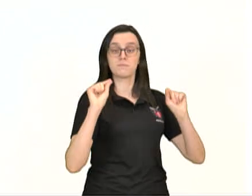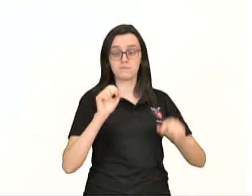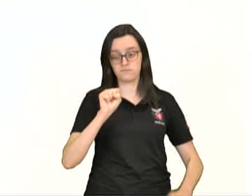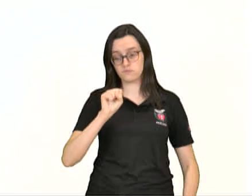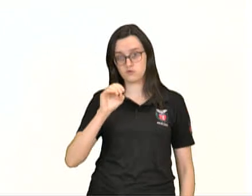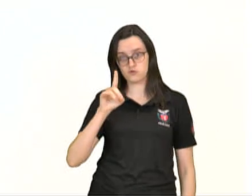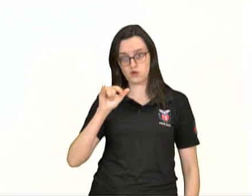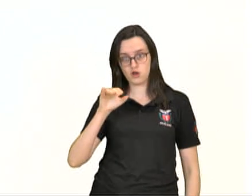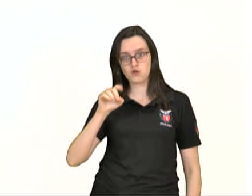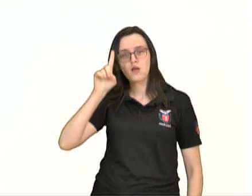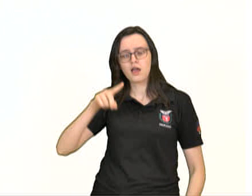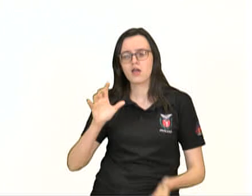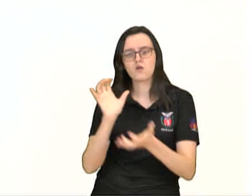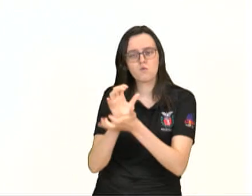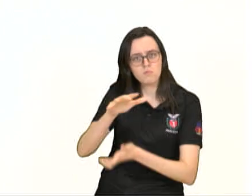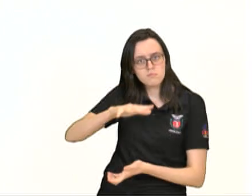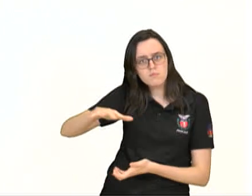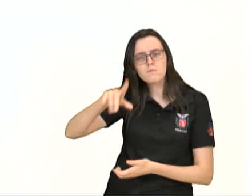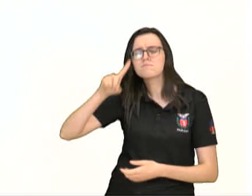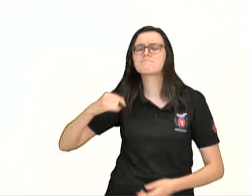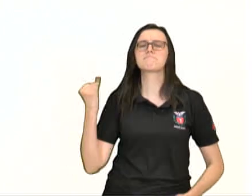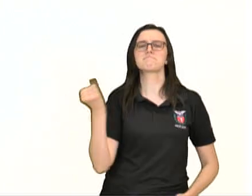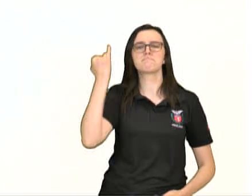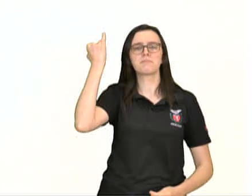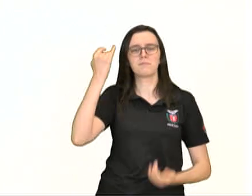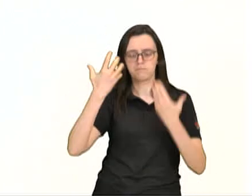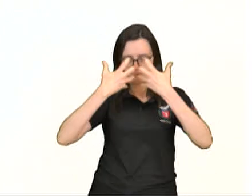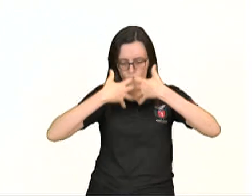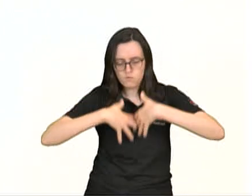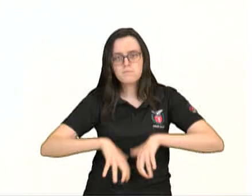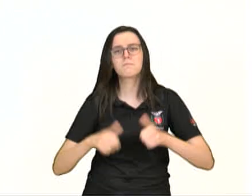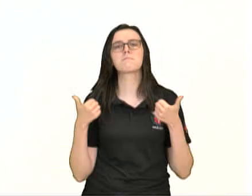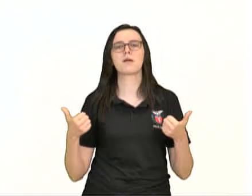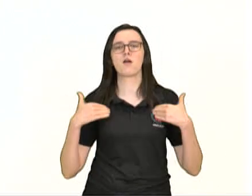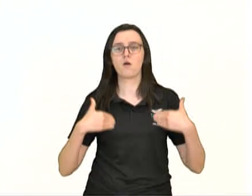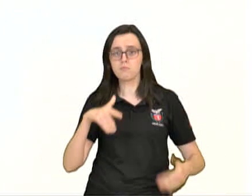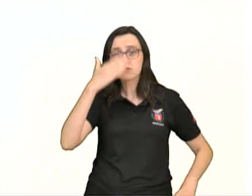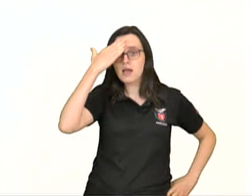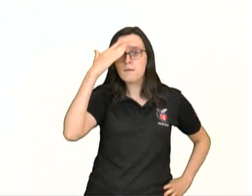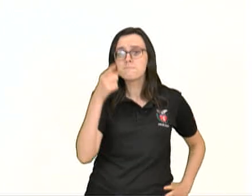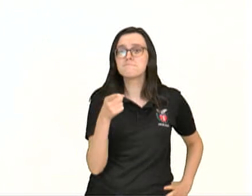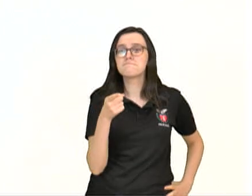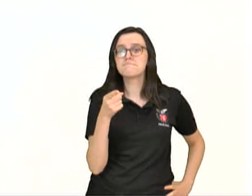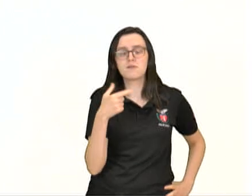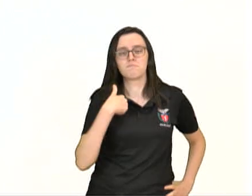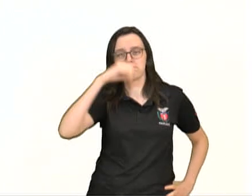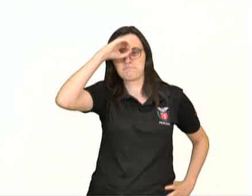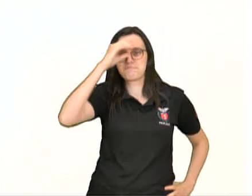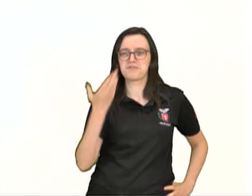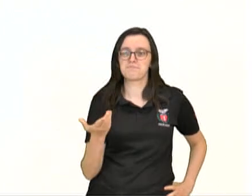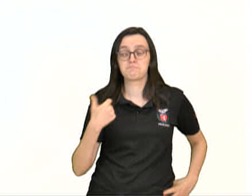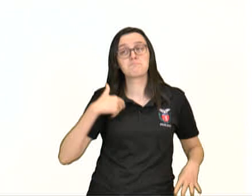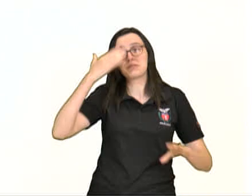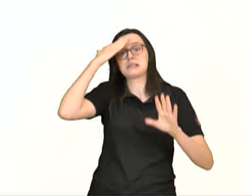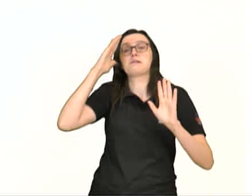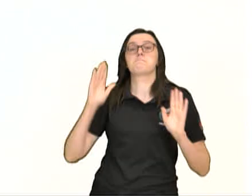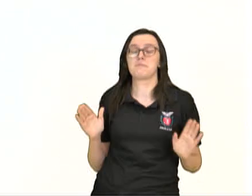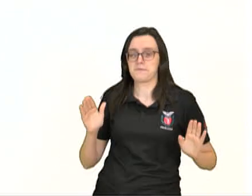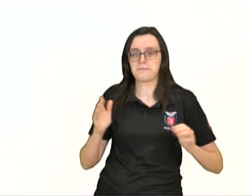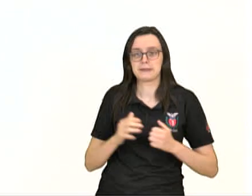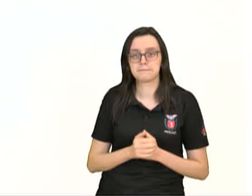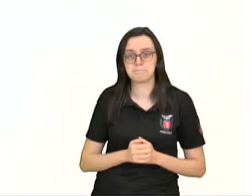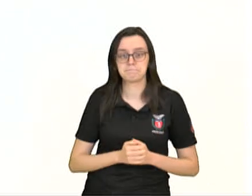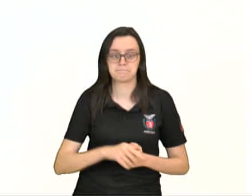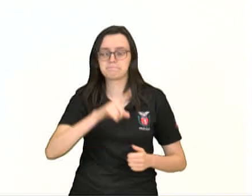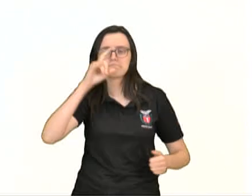dos minerais mais importantes para o bom funcionamento do corpo. Sabia disso? Eu não sabia, fiquei sabendo. Ele